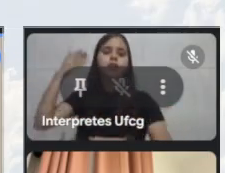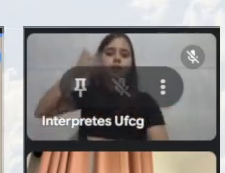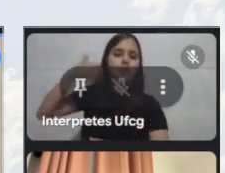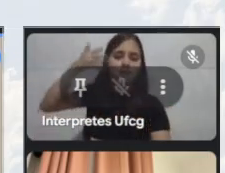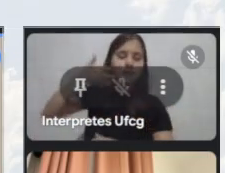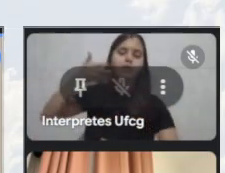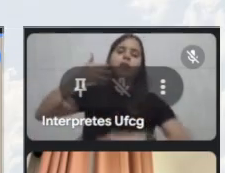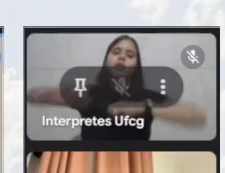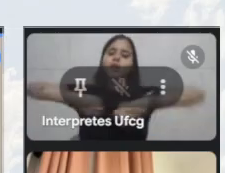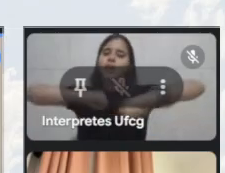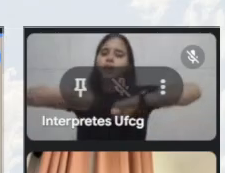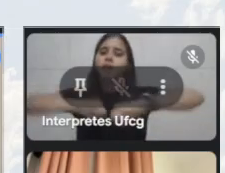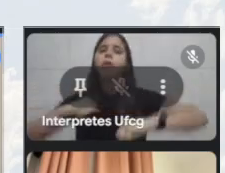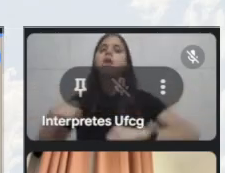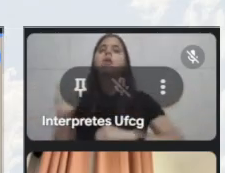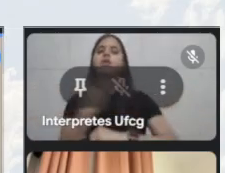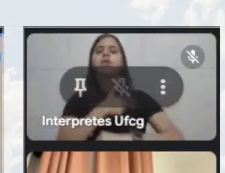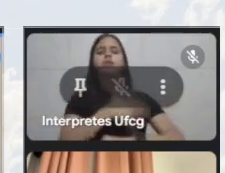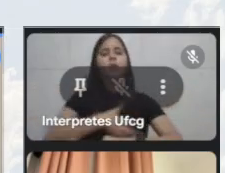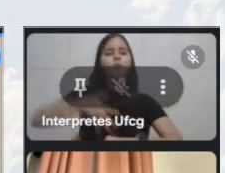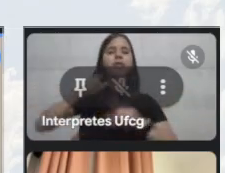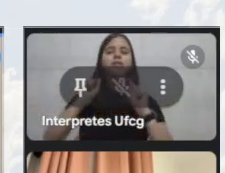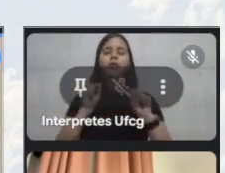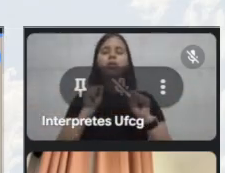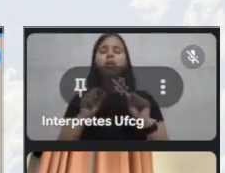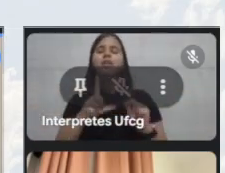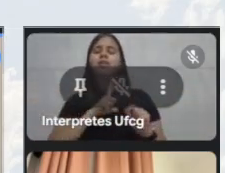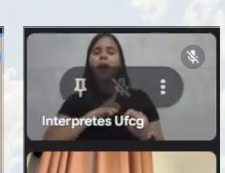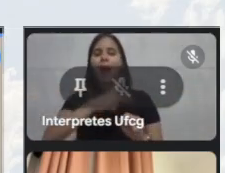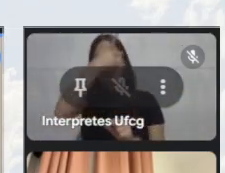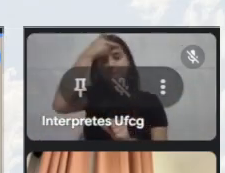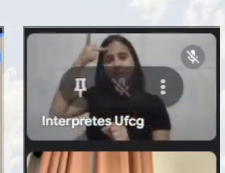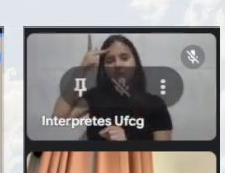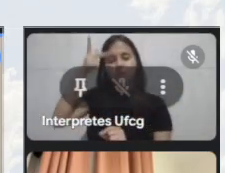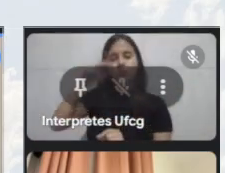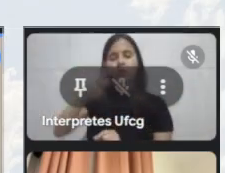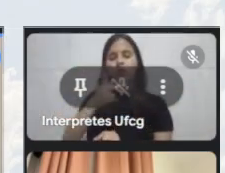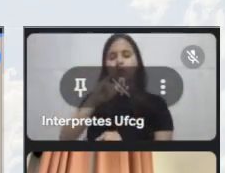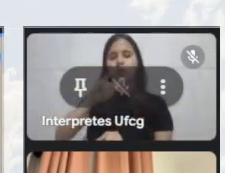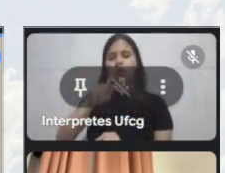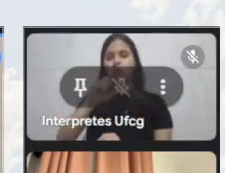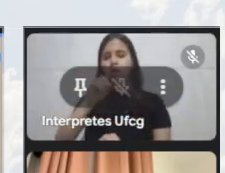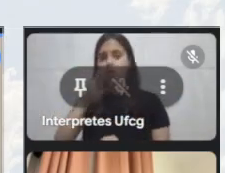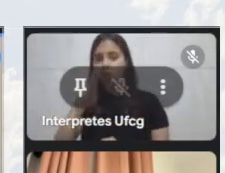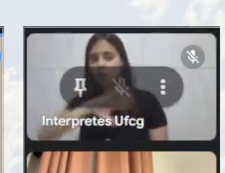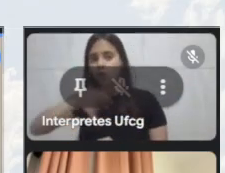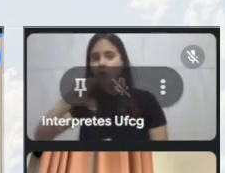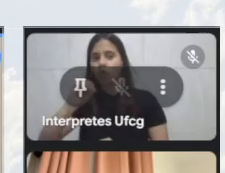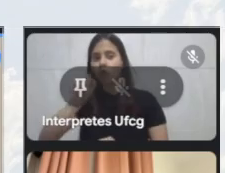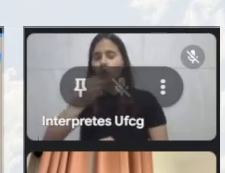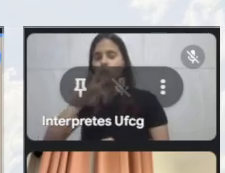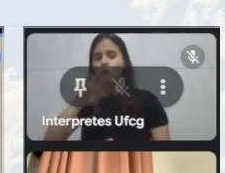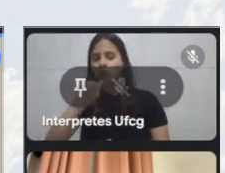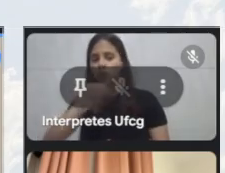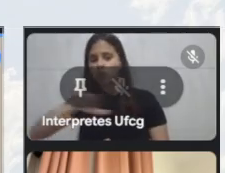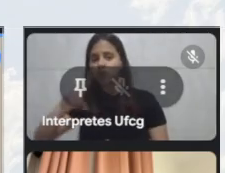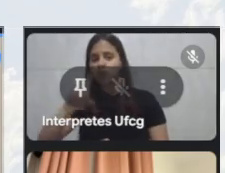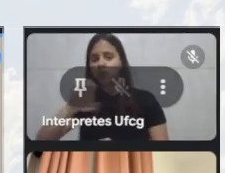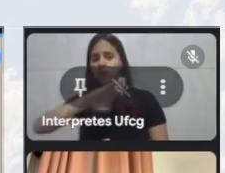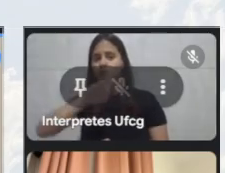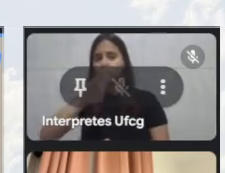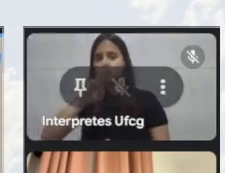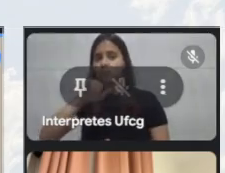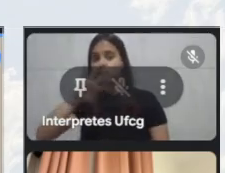debates, eu tenho o prazer e a honra de contar com a presença de Igor Costa de Brito, para proferir a palestra explorando